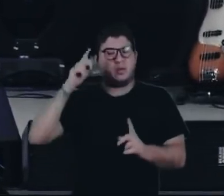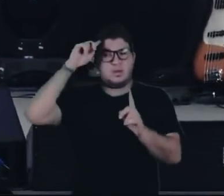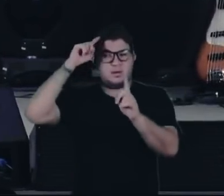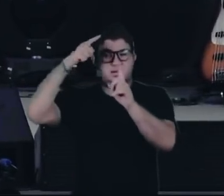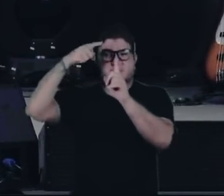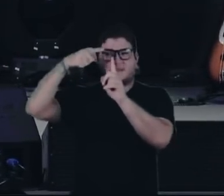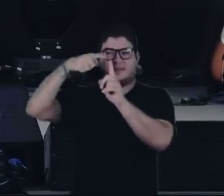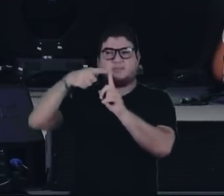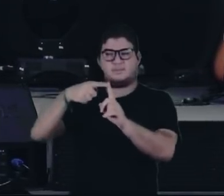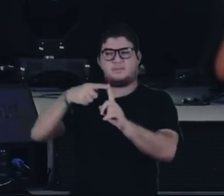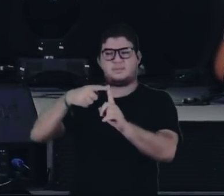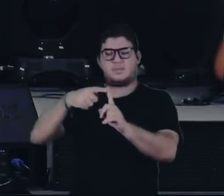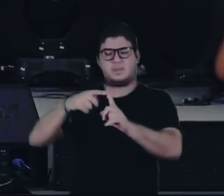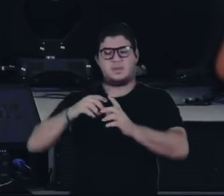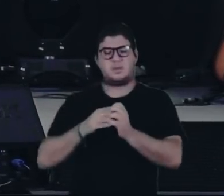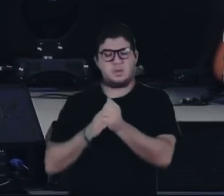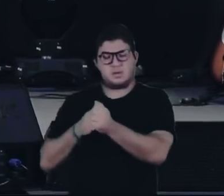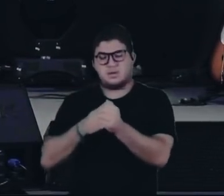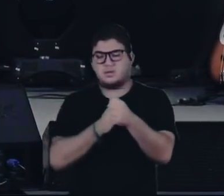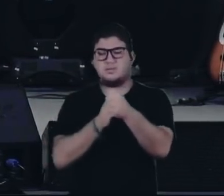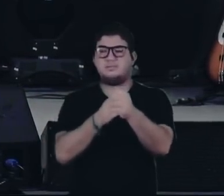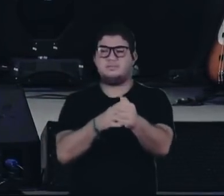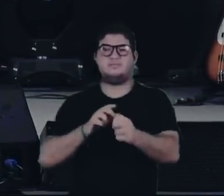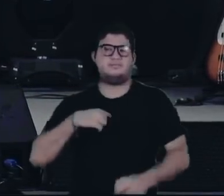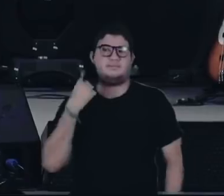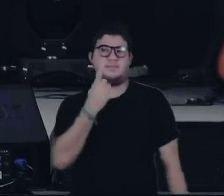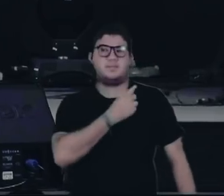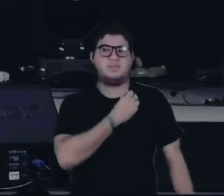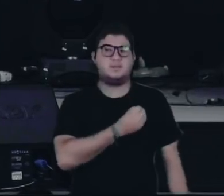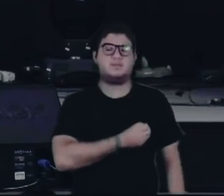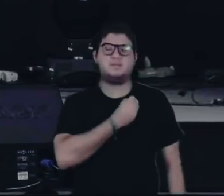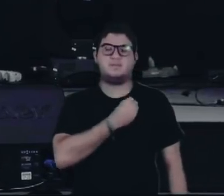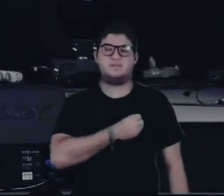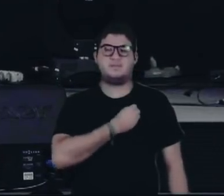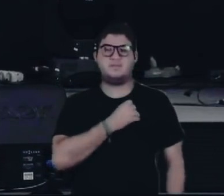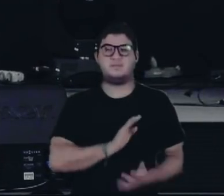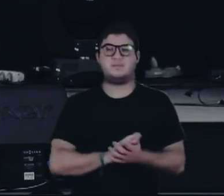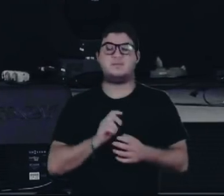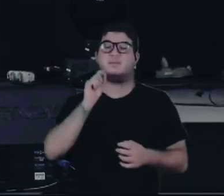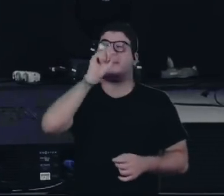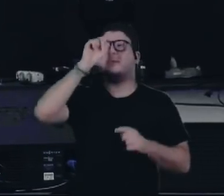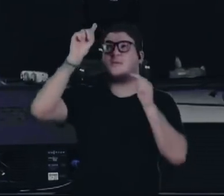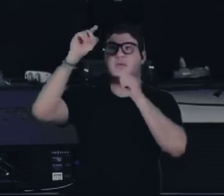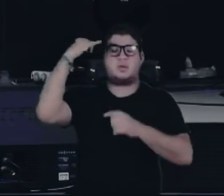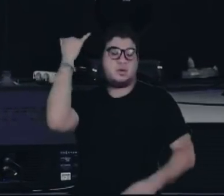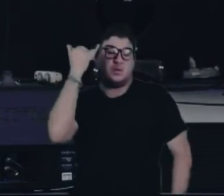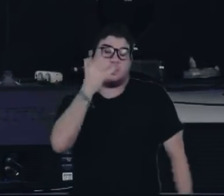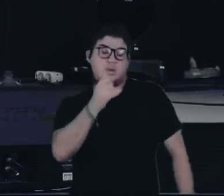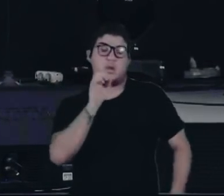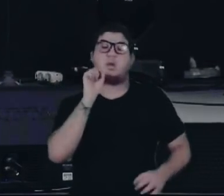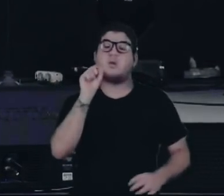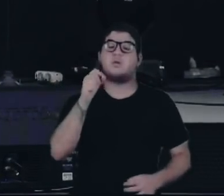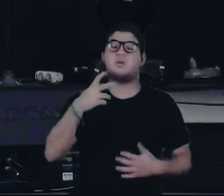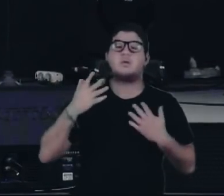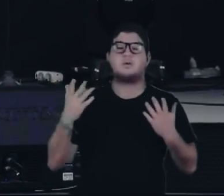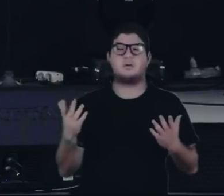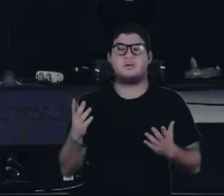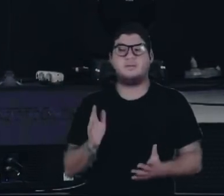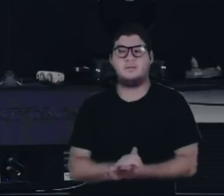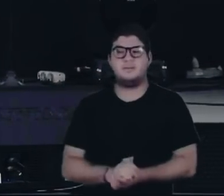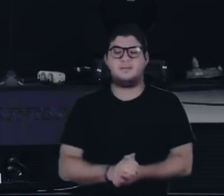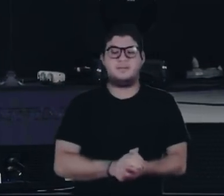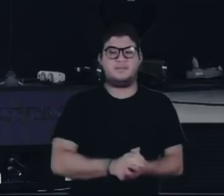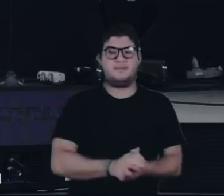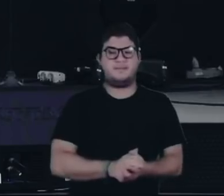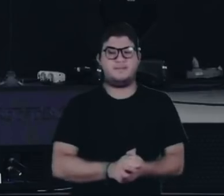princípios que dirigem a nossa vida. E o que é que Deus fala sobre esse assunto?